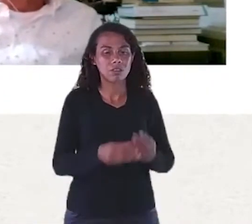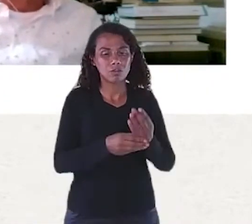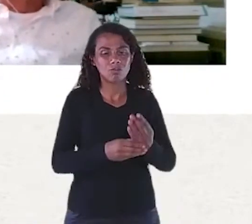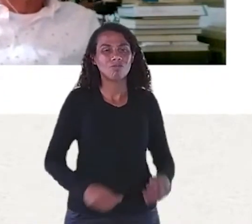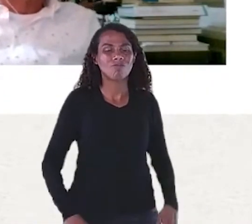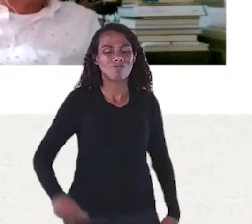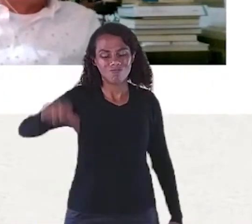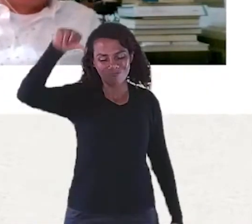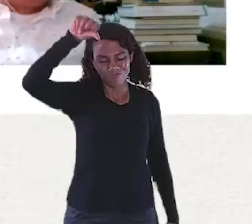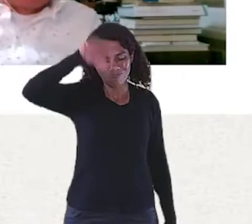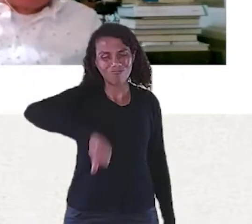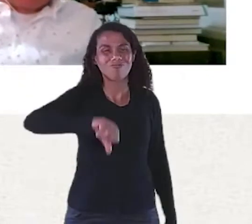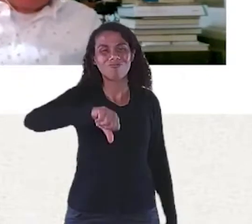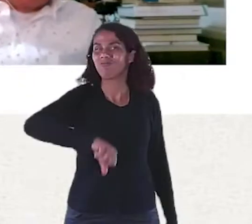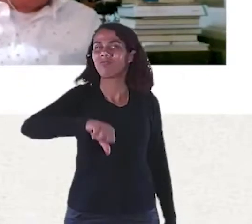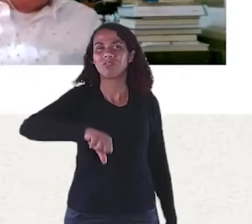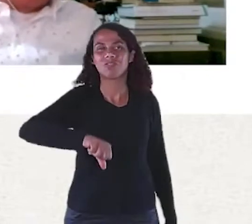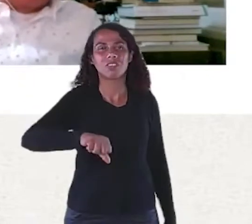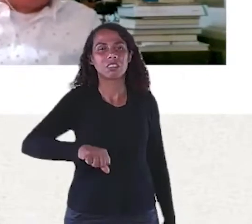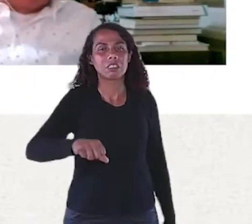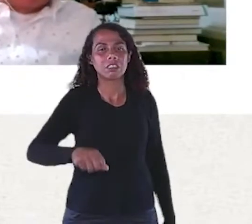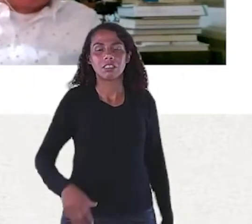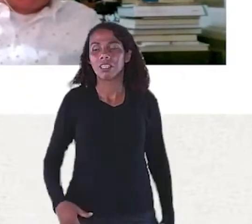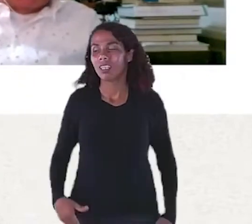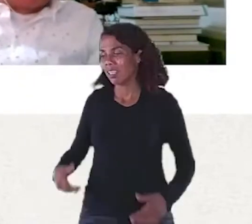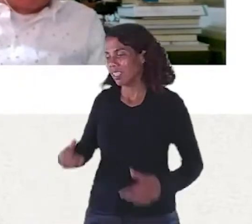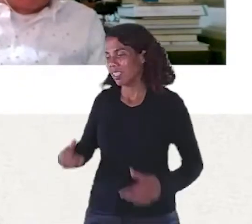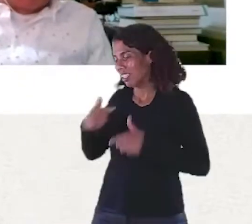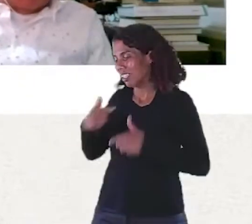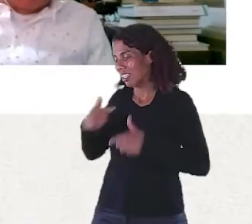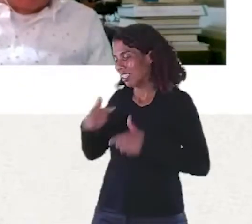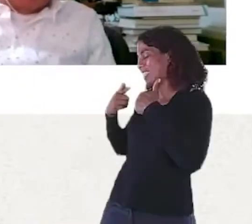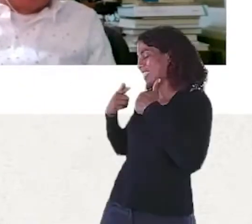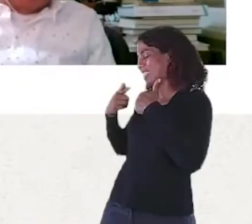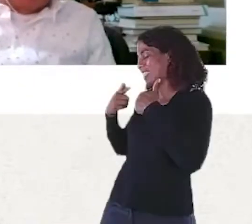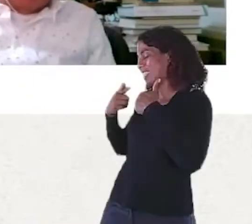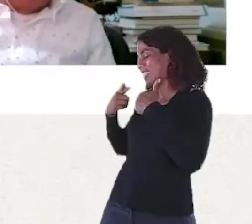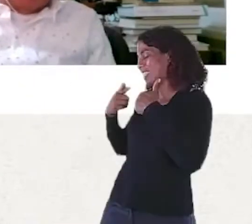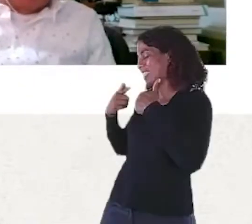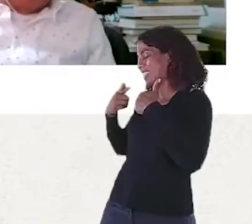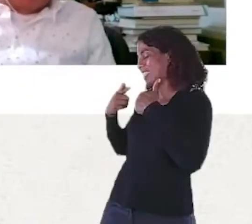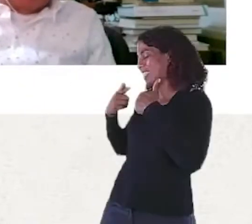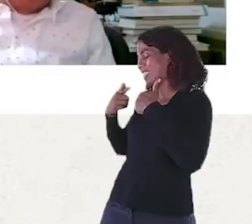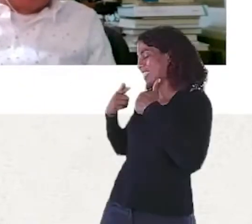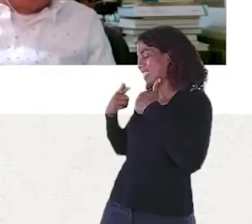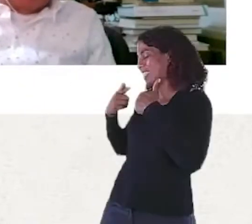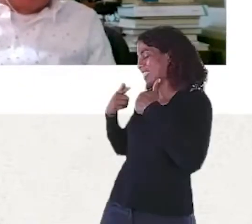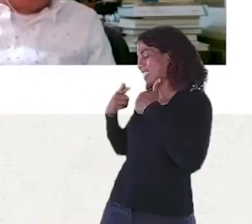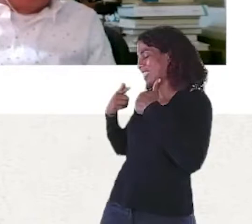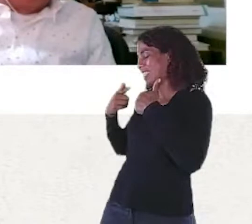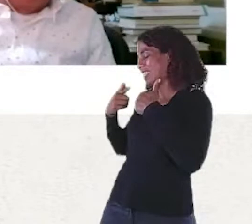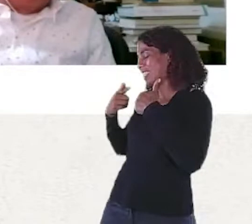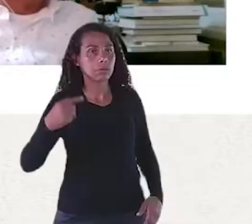Férias no Paraíso, esse negócio. Muitos anos mais tarde eu mandei para o Fernando esse jornal, sabe?